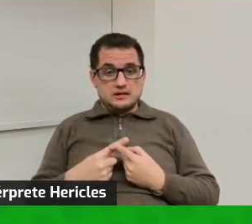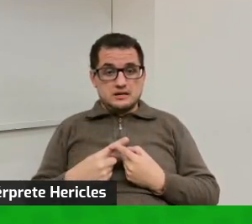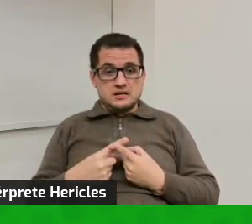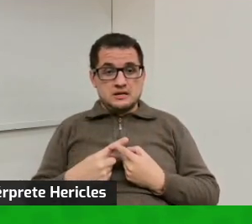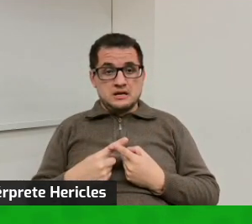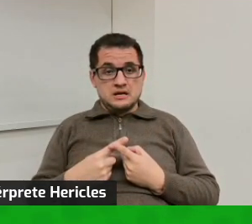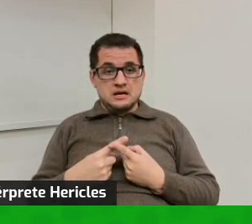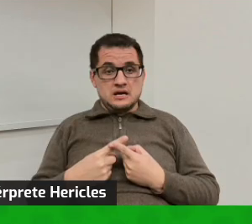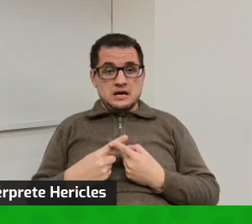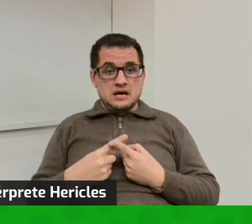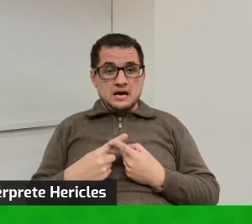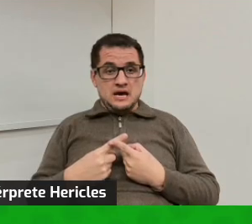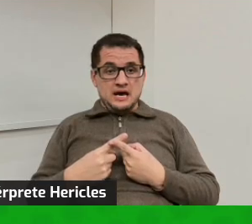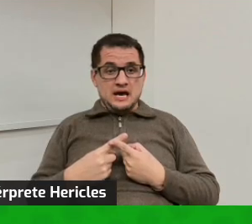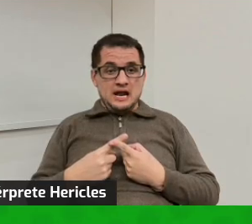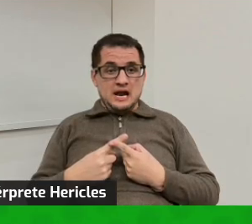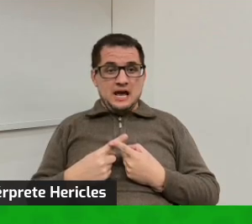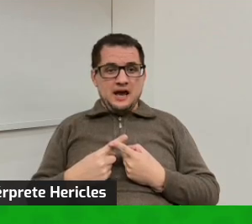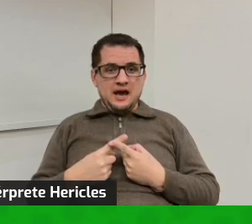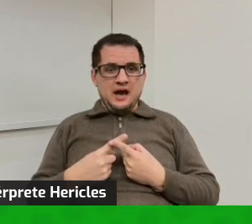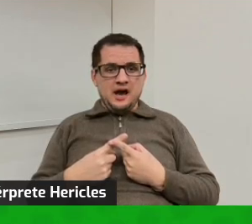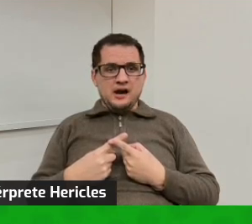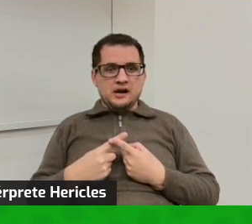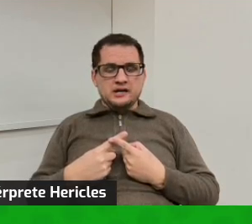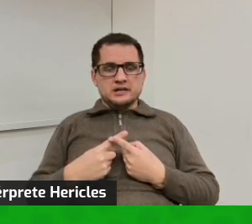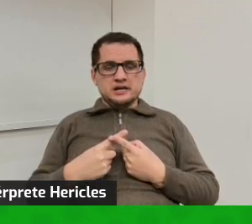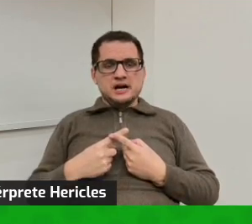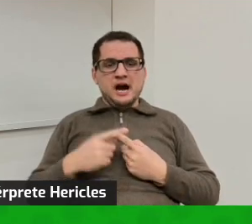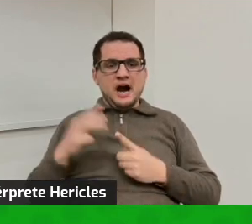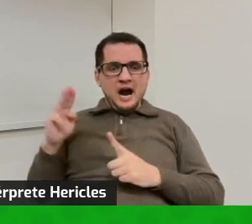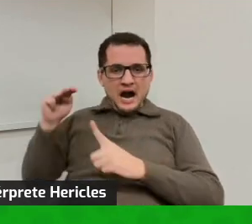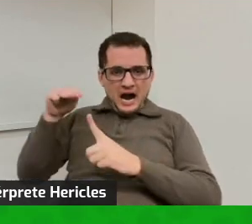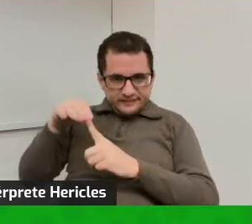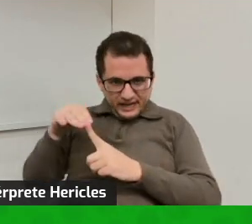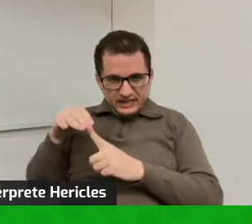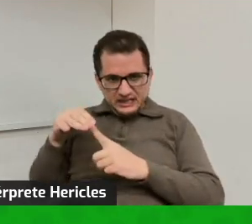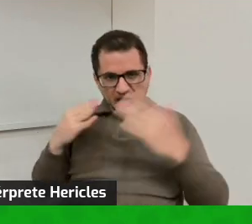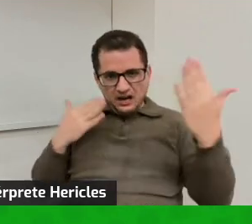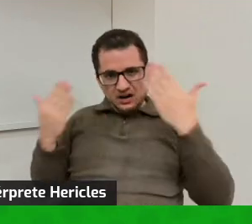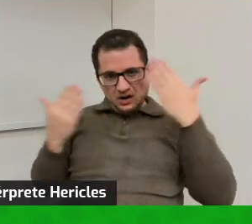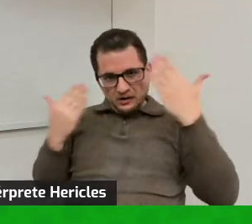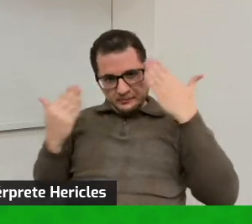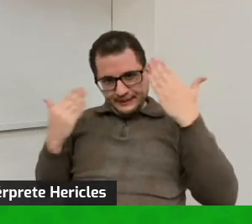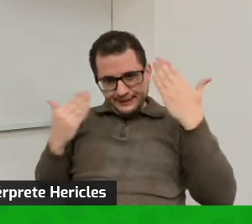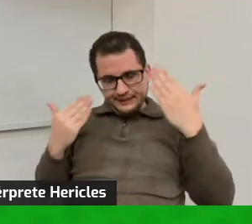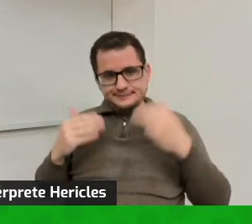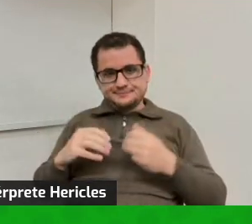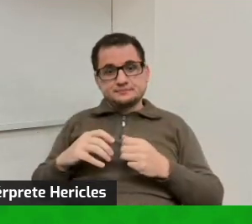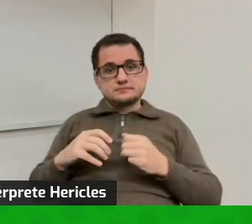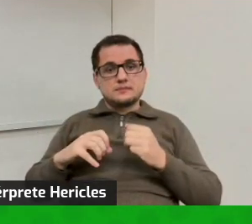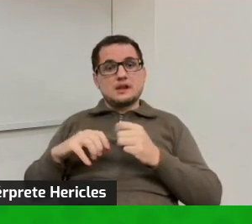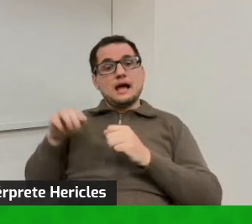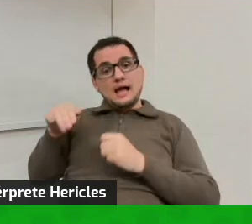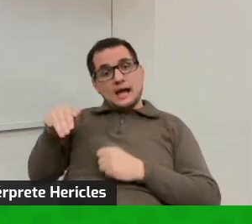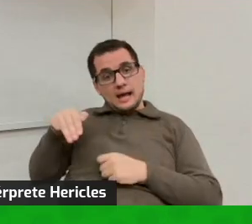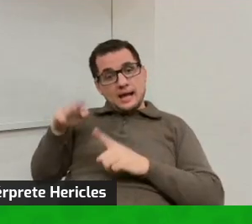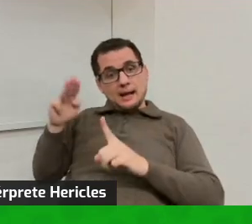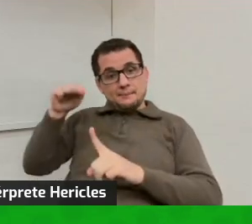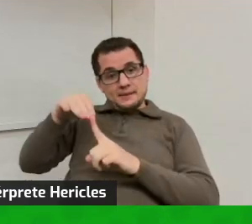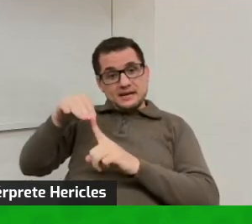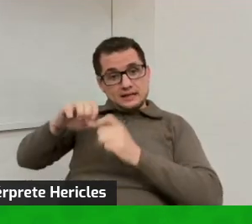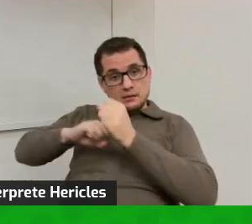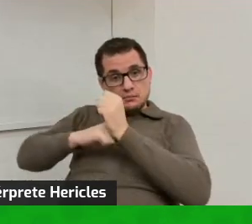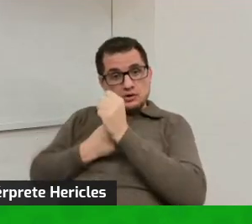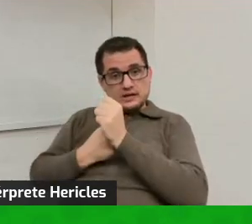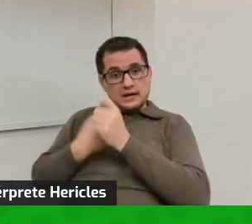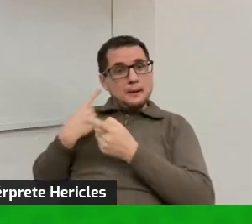vai estar bloqueado. Então, comparar a sua venda com uma meta utilizando o bloqueio ali. Essa seria ali a terceiro